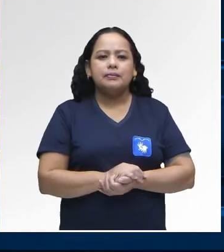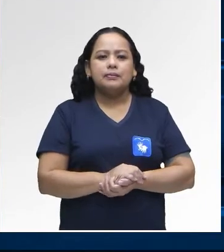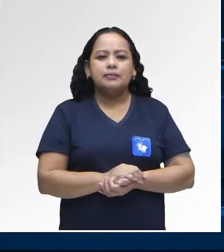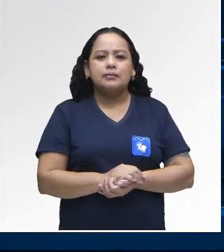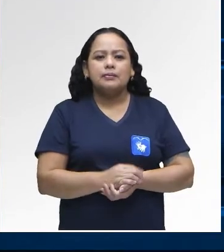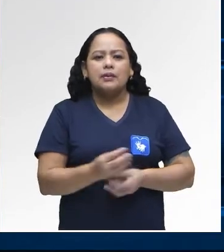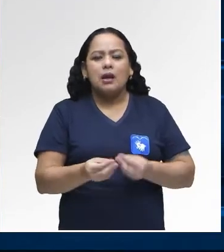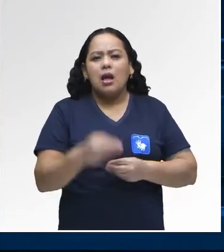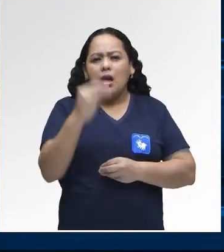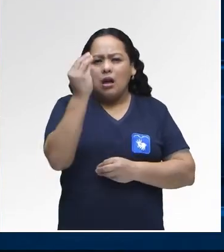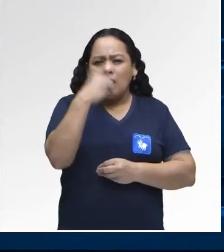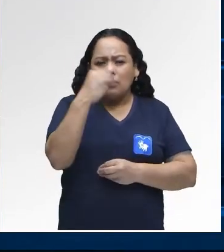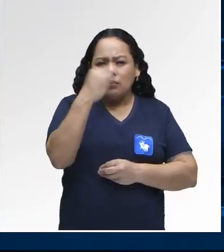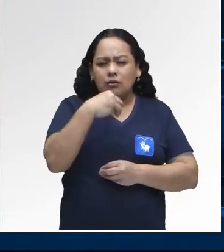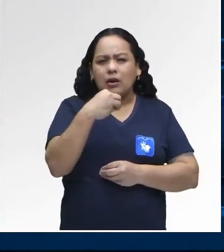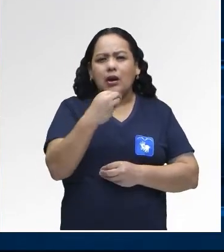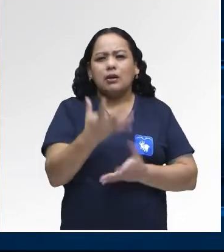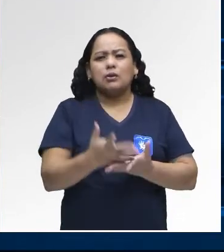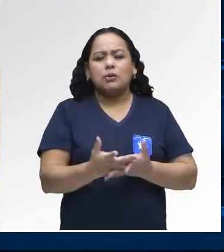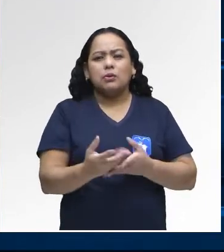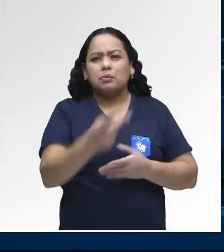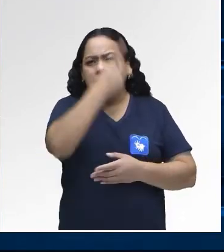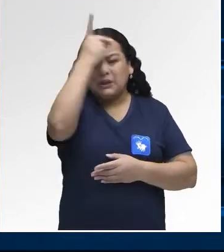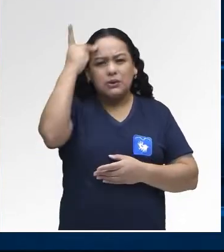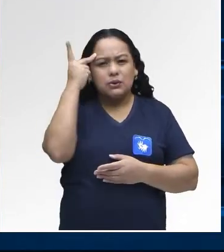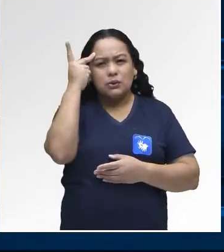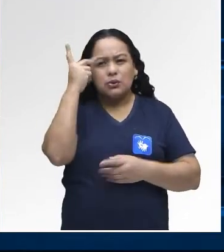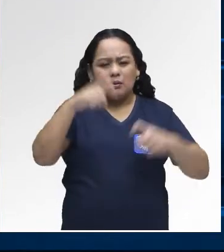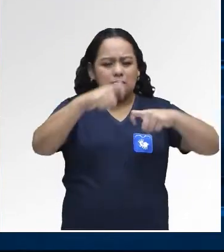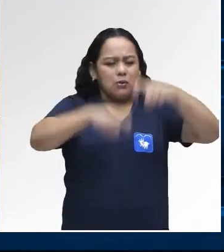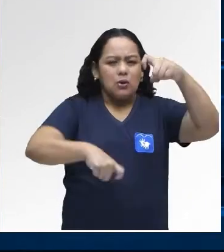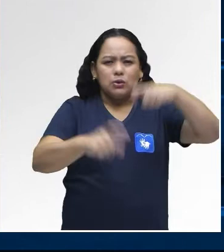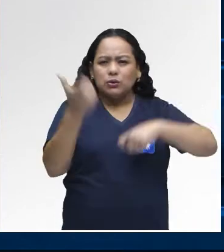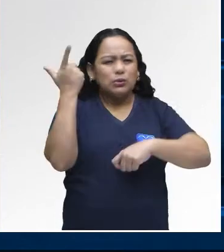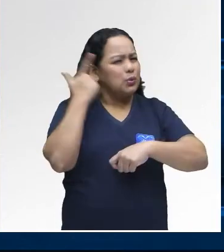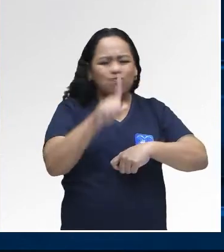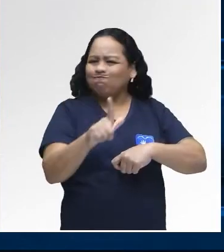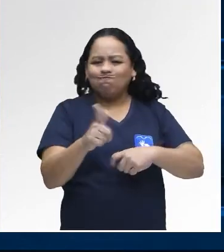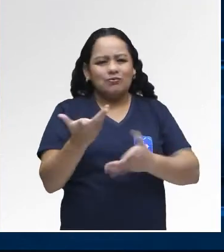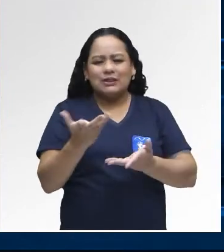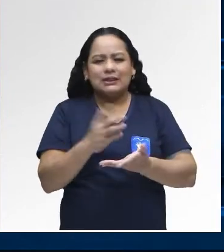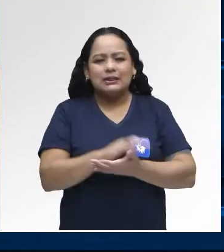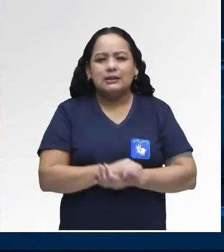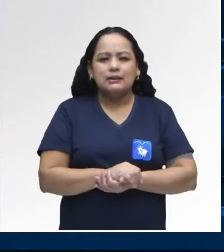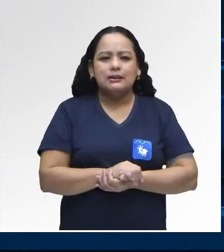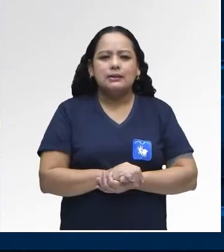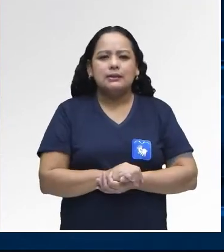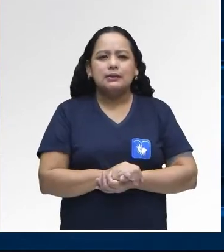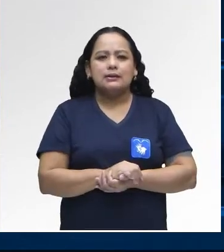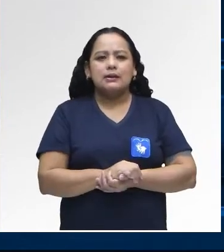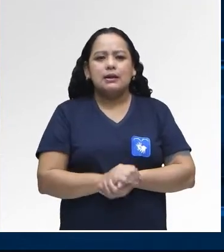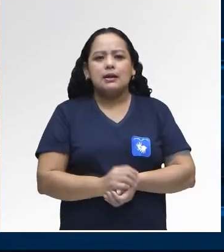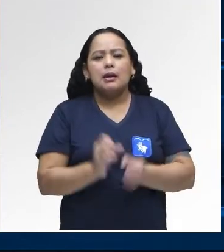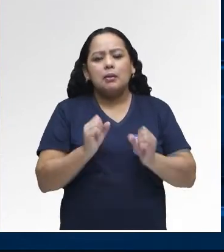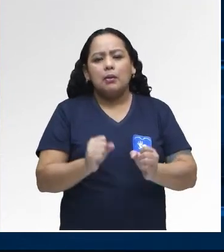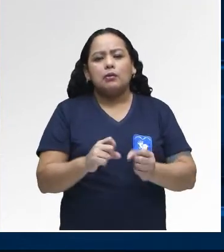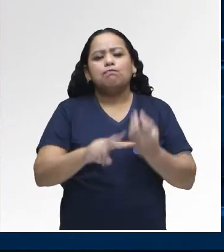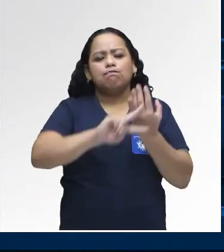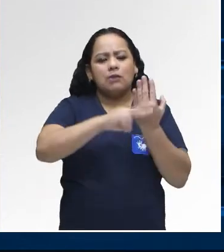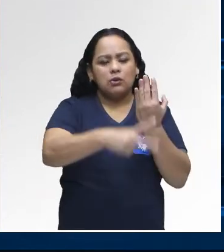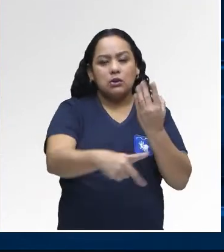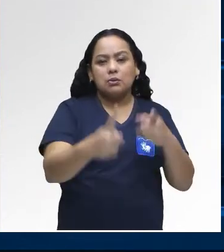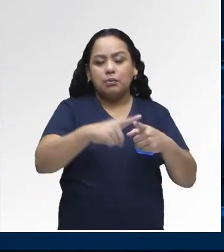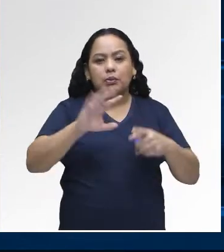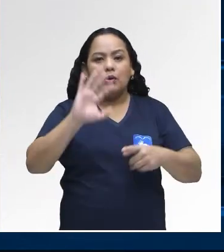sexual, né, que é quando a pessoa não consegue ter ou manter uma relação sexual, pode ser consequência do